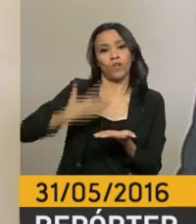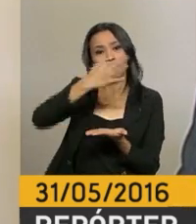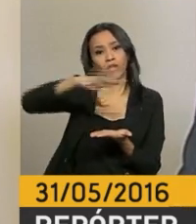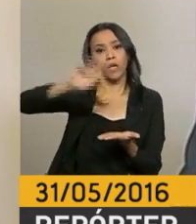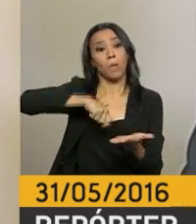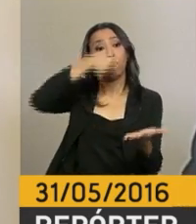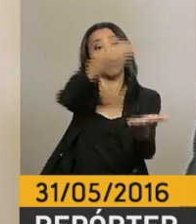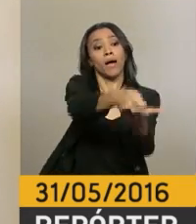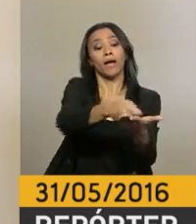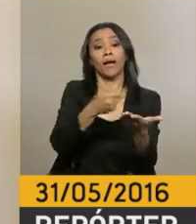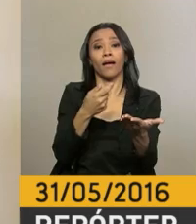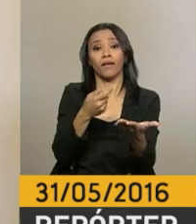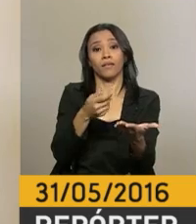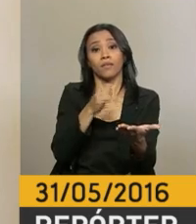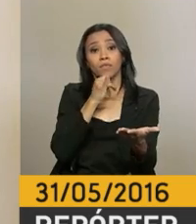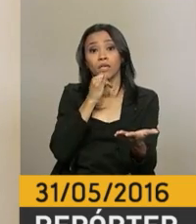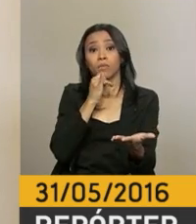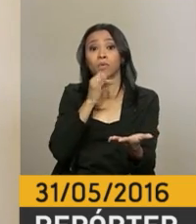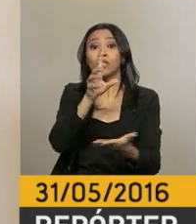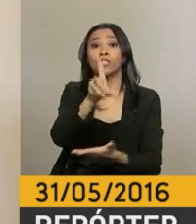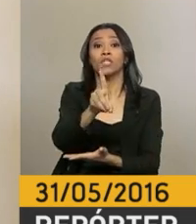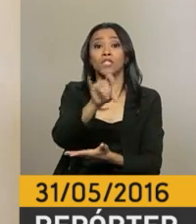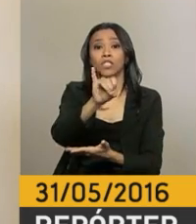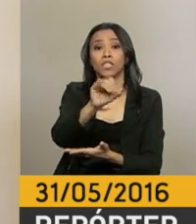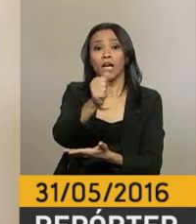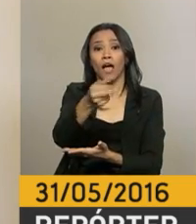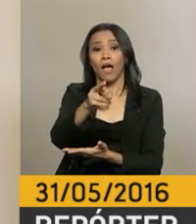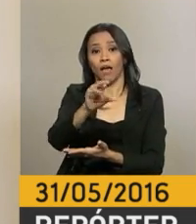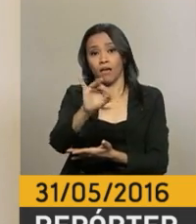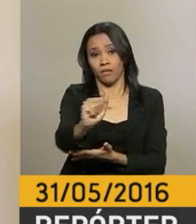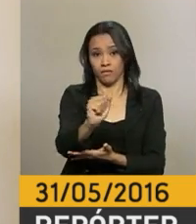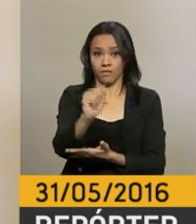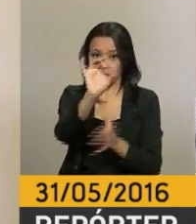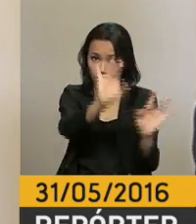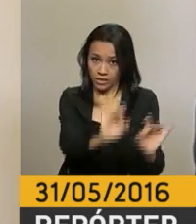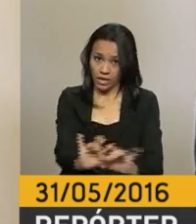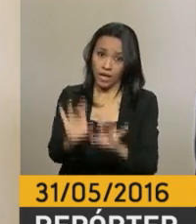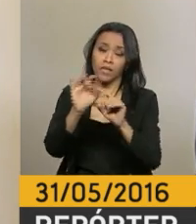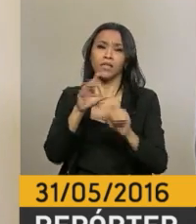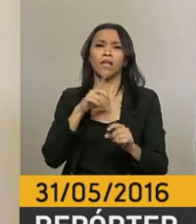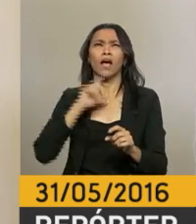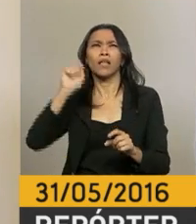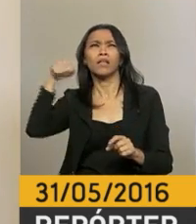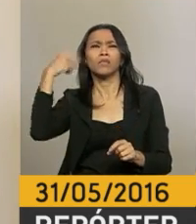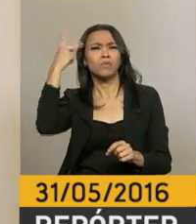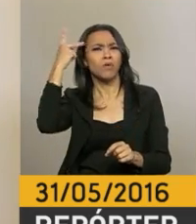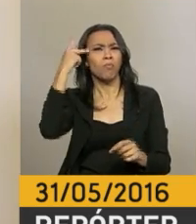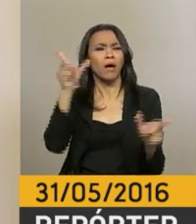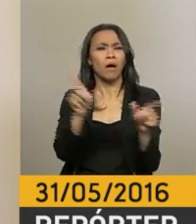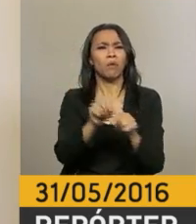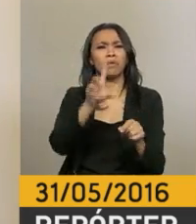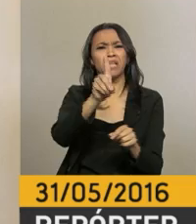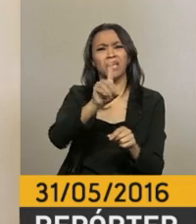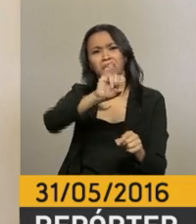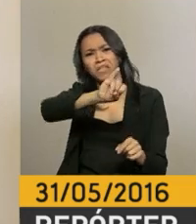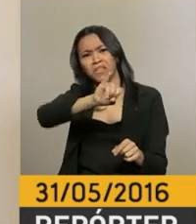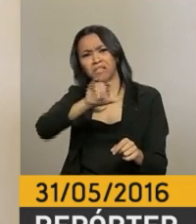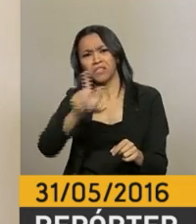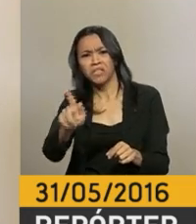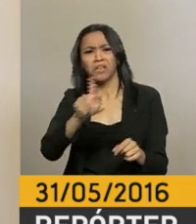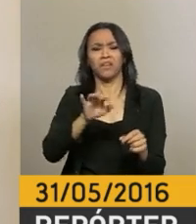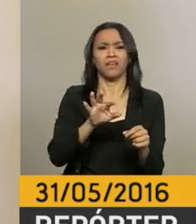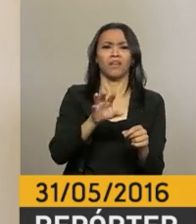diárias especiais. No nosso caso, em São Paulo, nós chamamos de DGEM e DGEC, para a Polícia